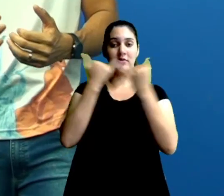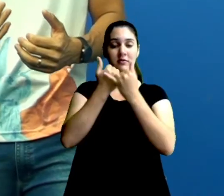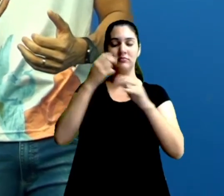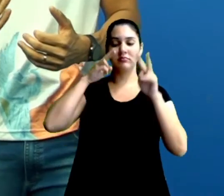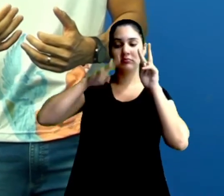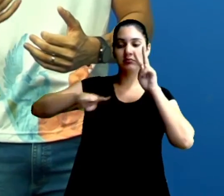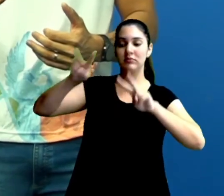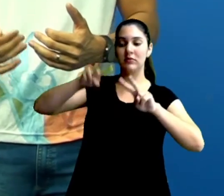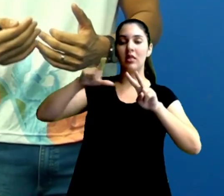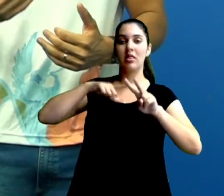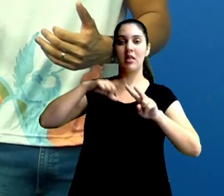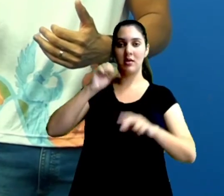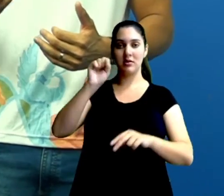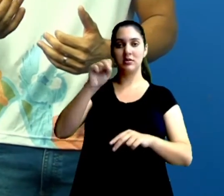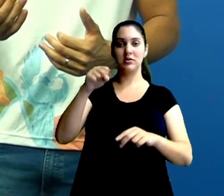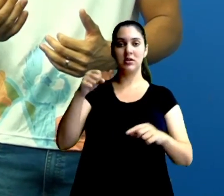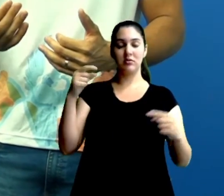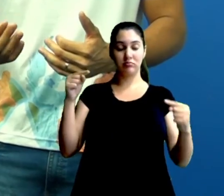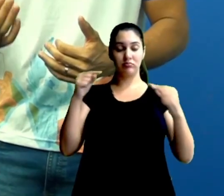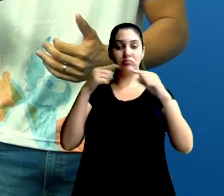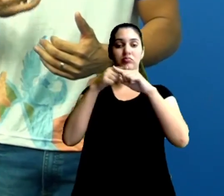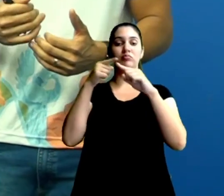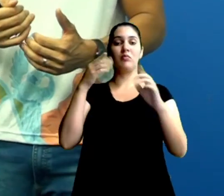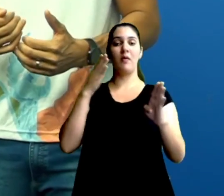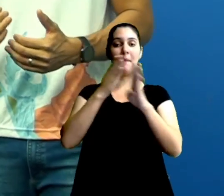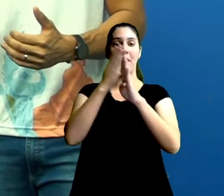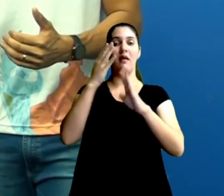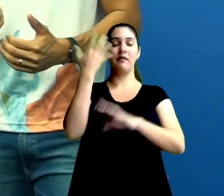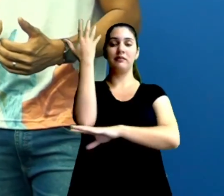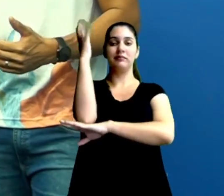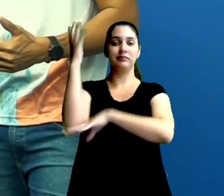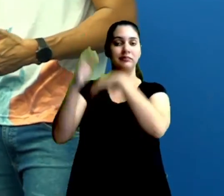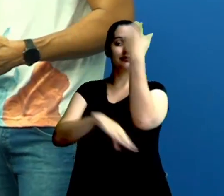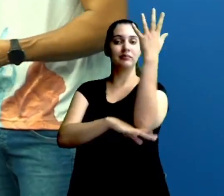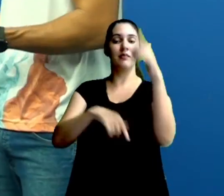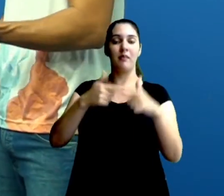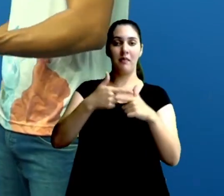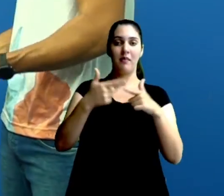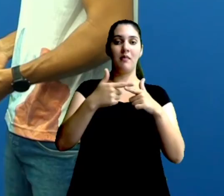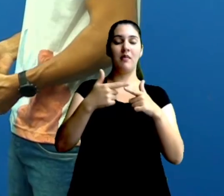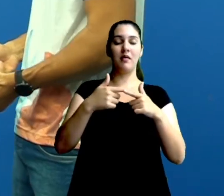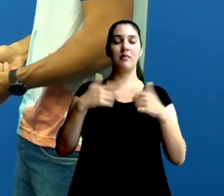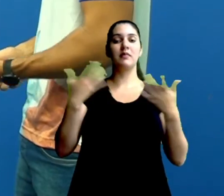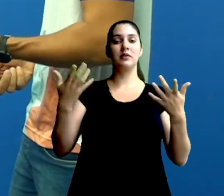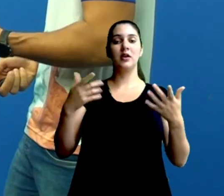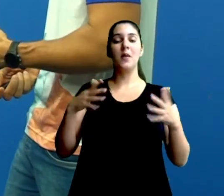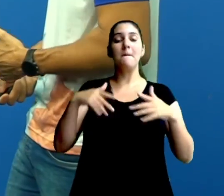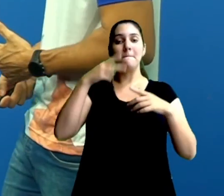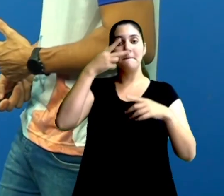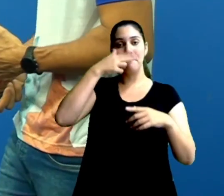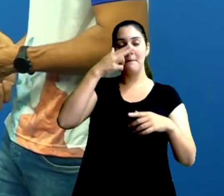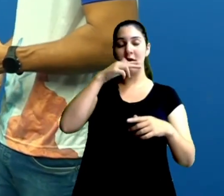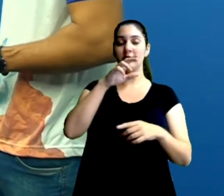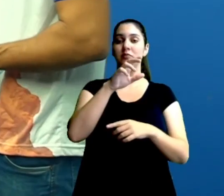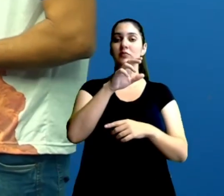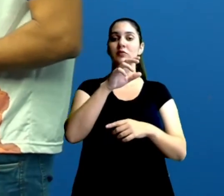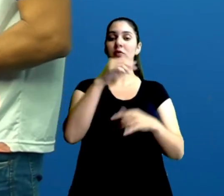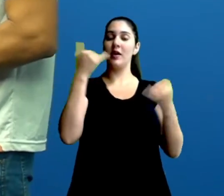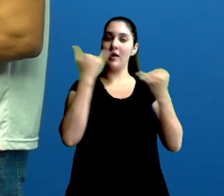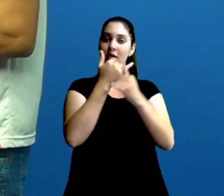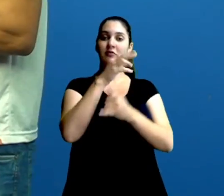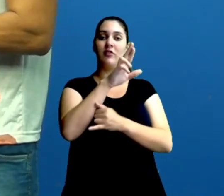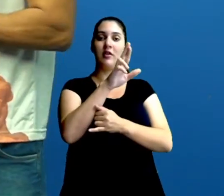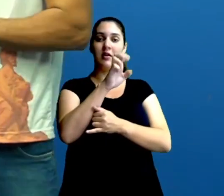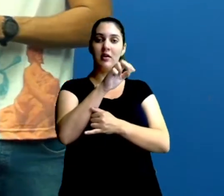que existe sim um impacto ambiental, mesmo quando a gente está tratando de energias renováveis,